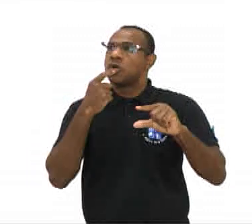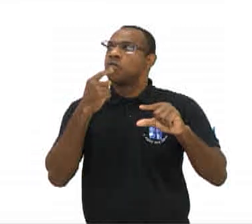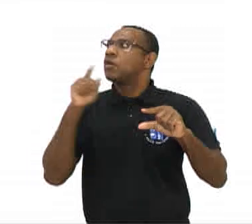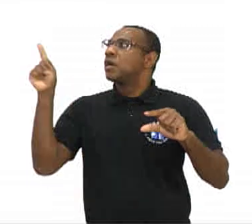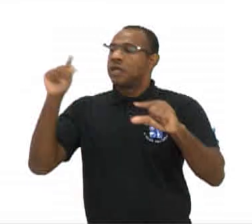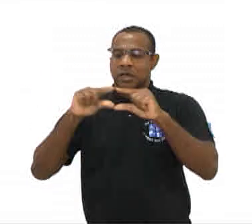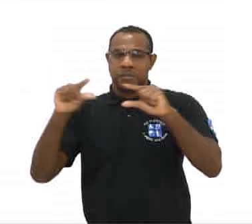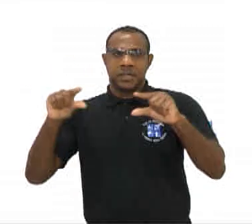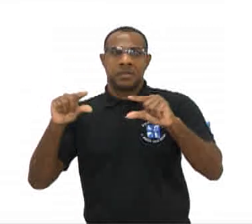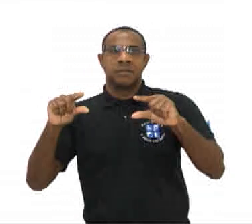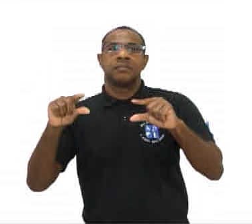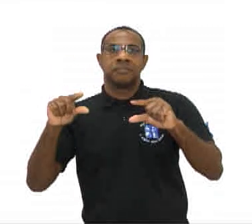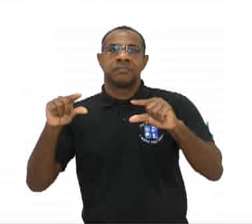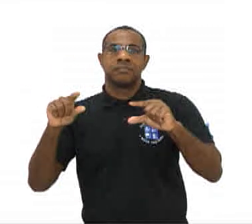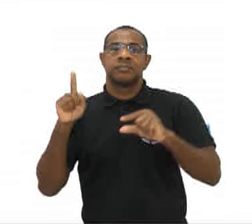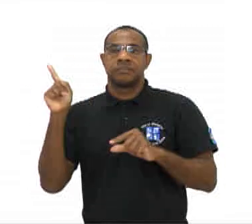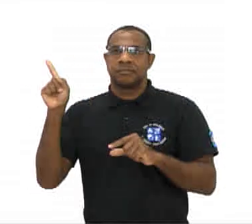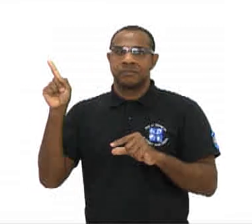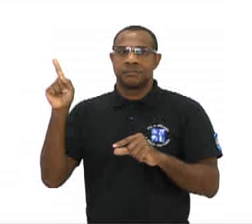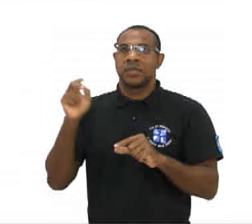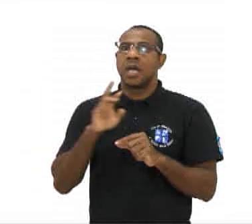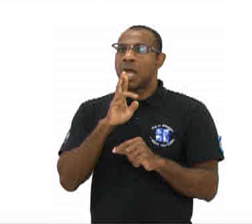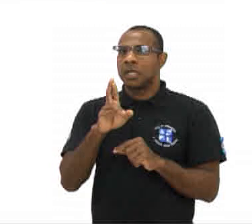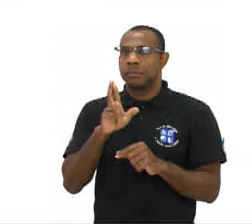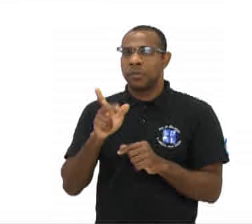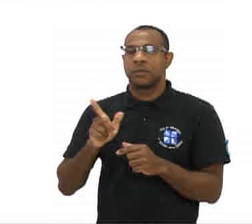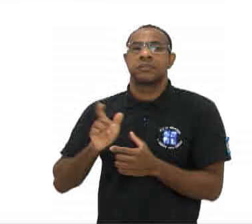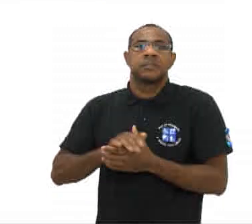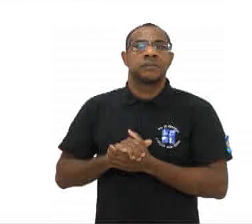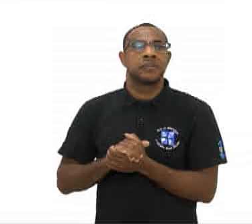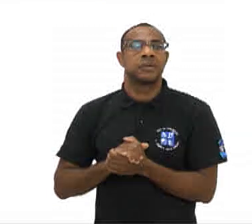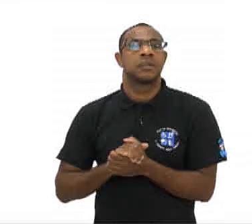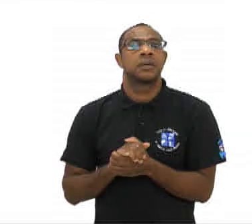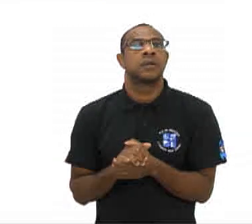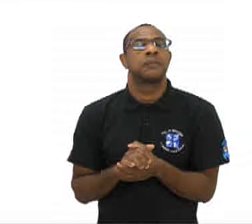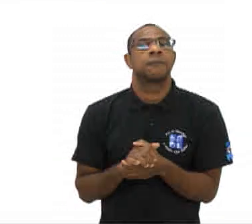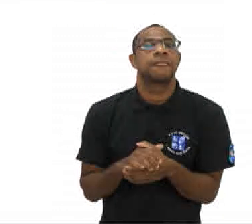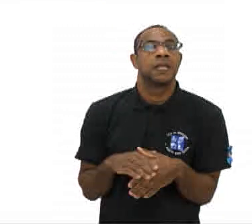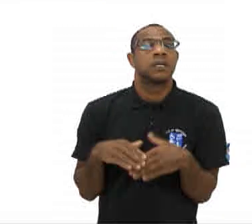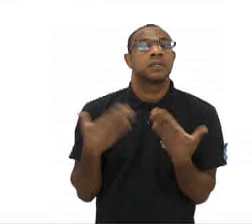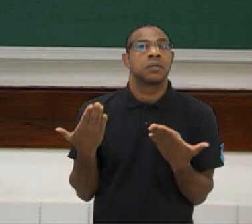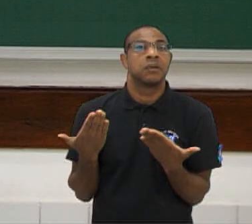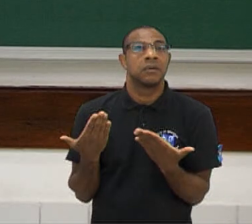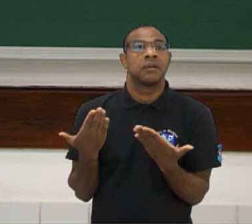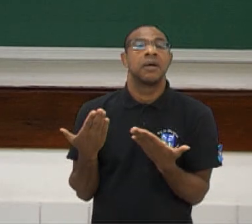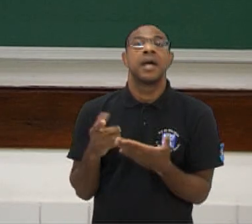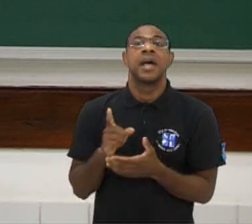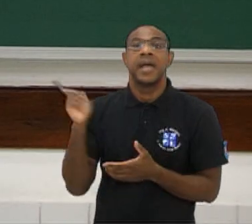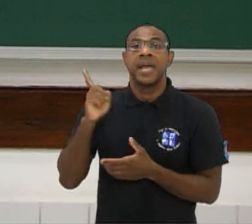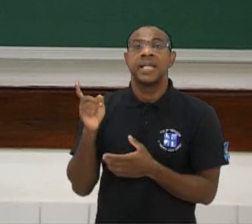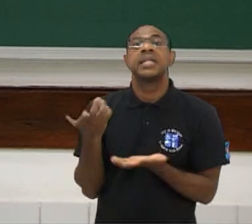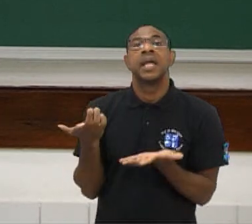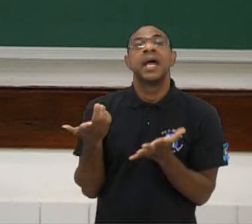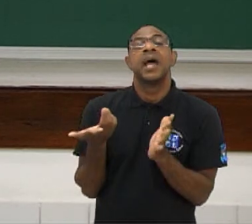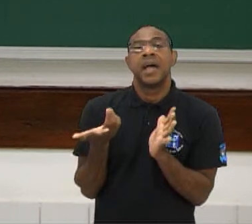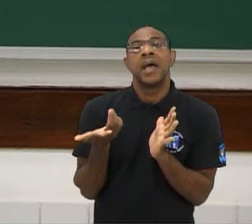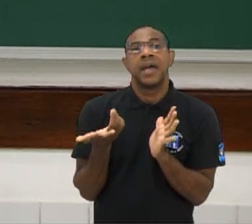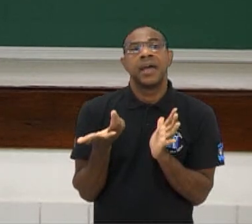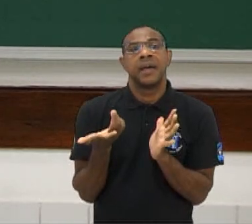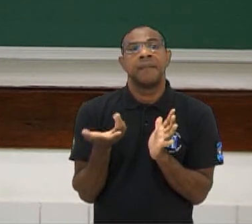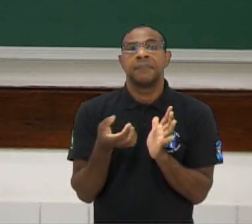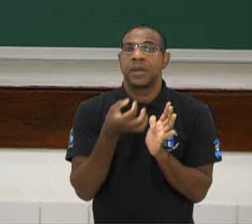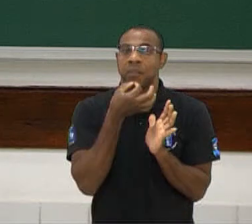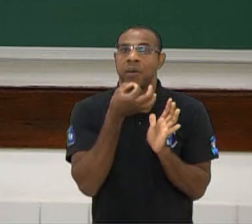qualidade profissional e um poderoso elemento de marketing publicitário. Esse é o argumento que ele utiliza